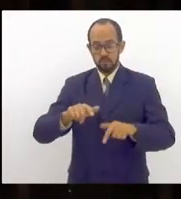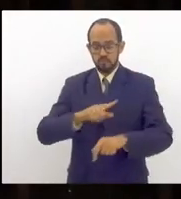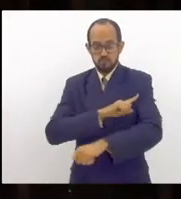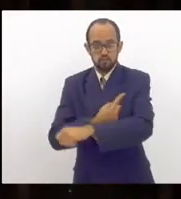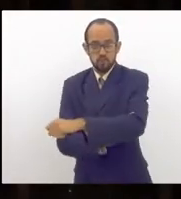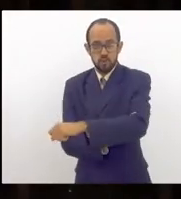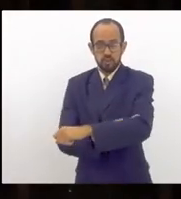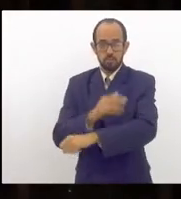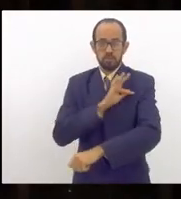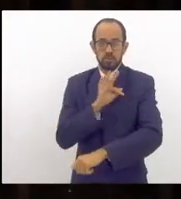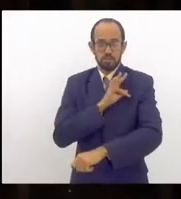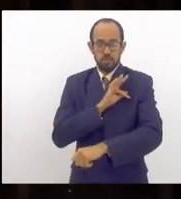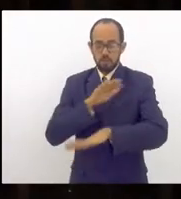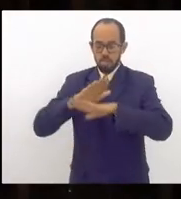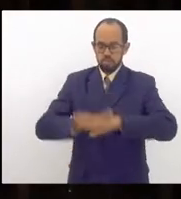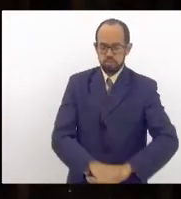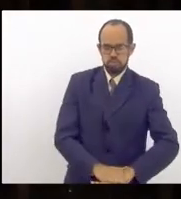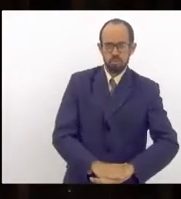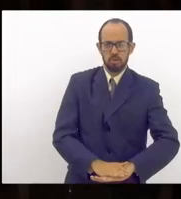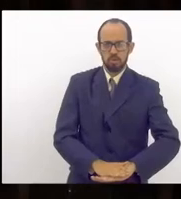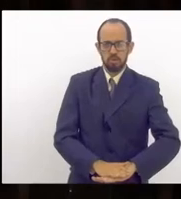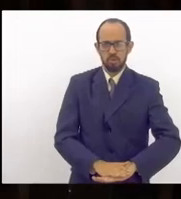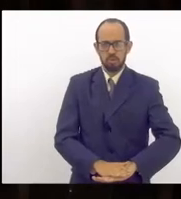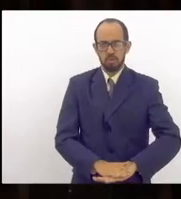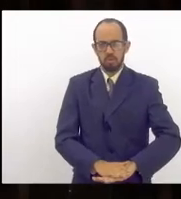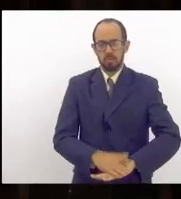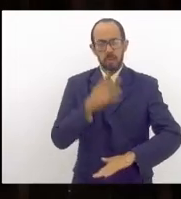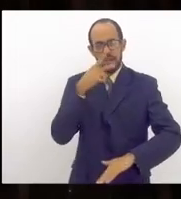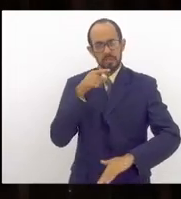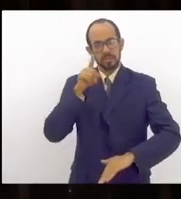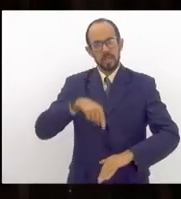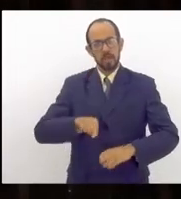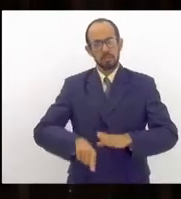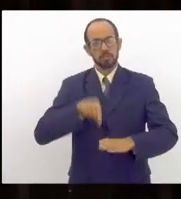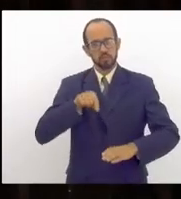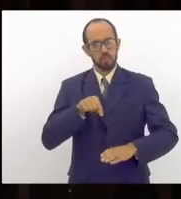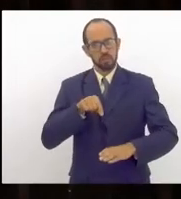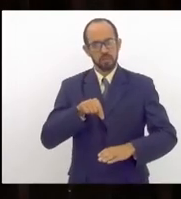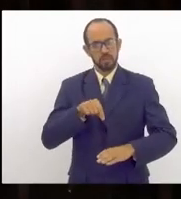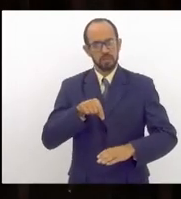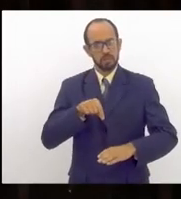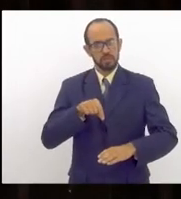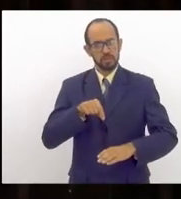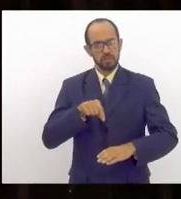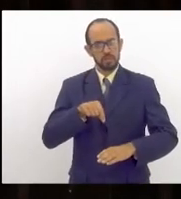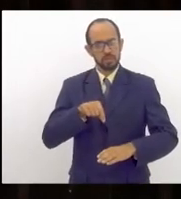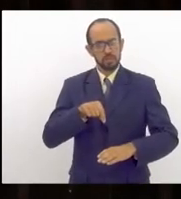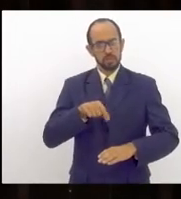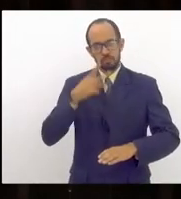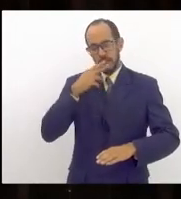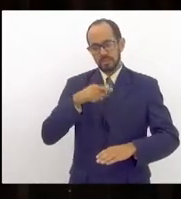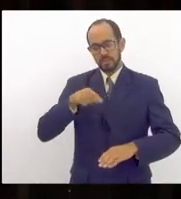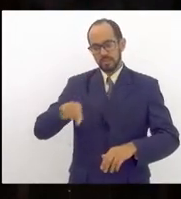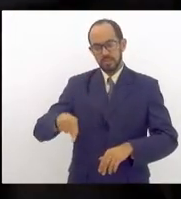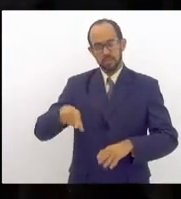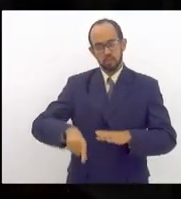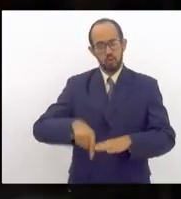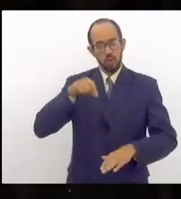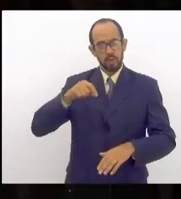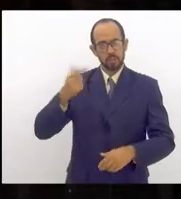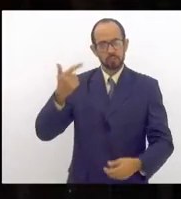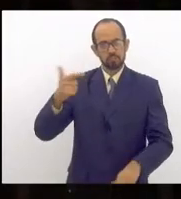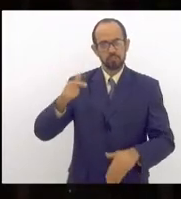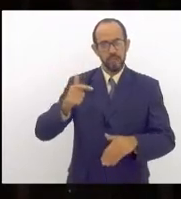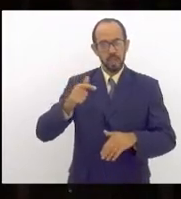trabalhadora como se a informalidade fosse uma opção como se o trabalhador escolhesse não ter direitos escolhesse